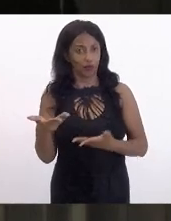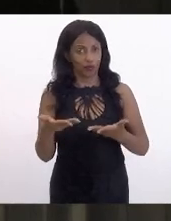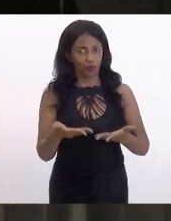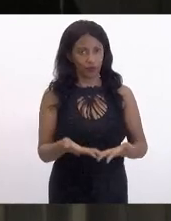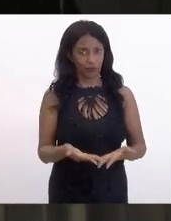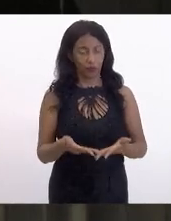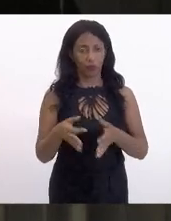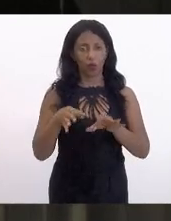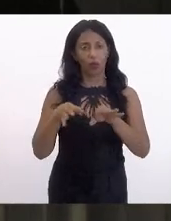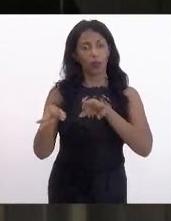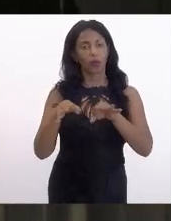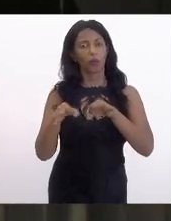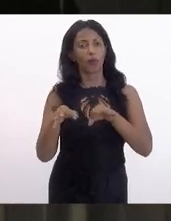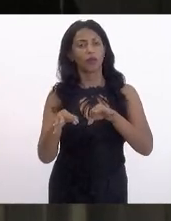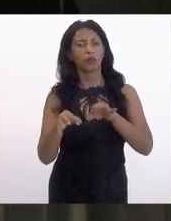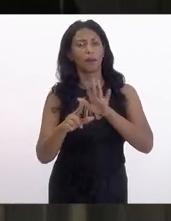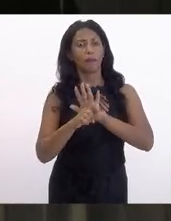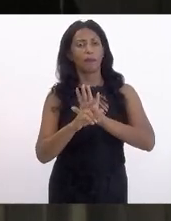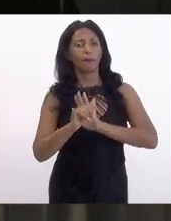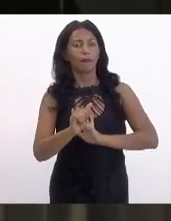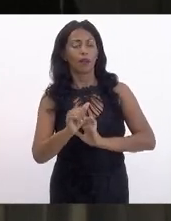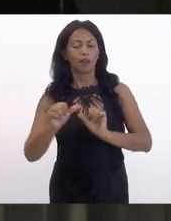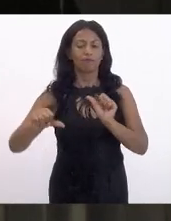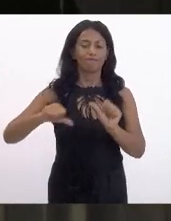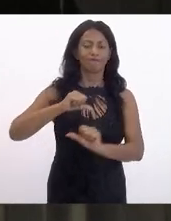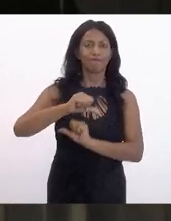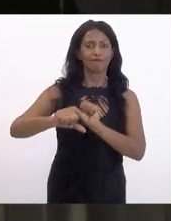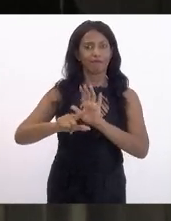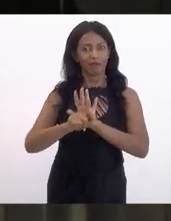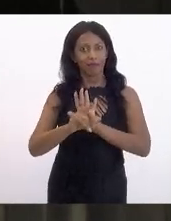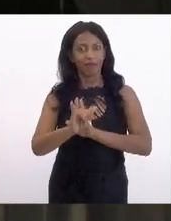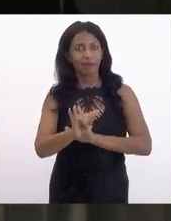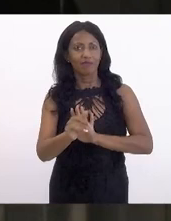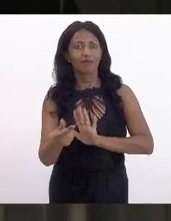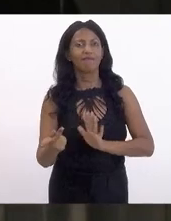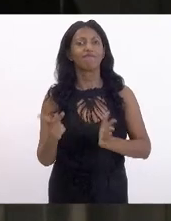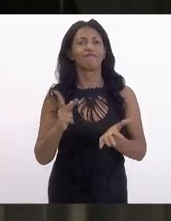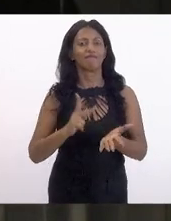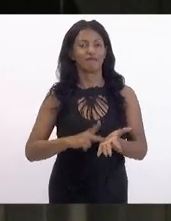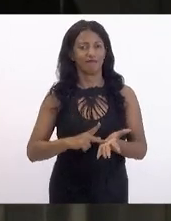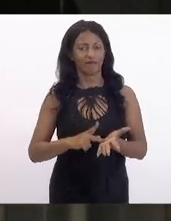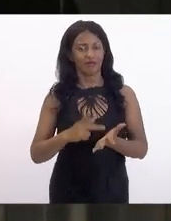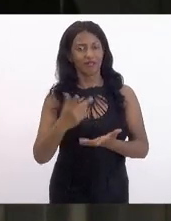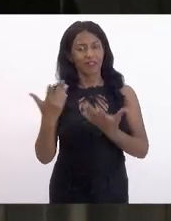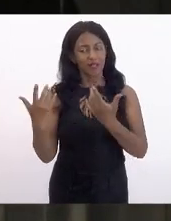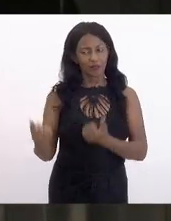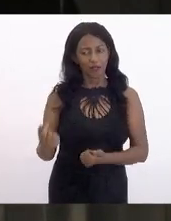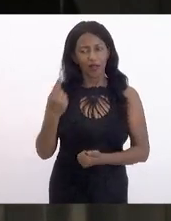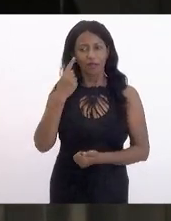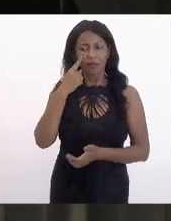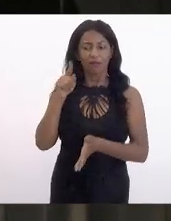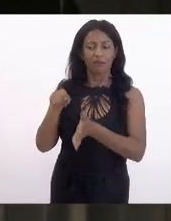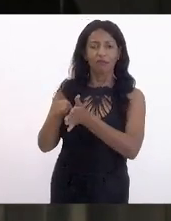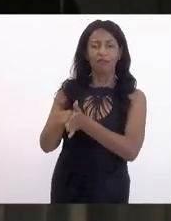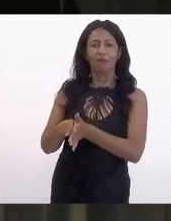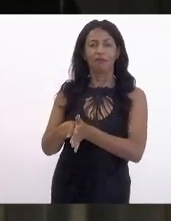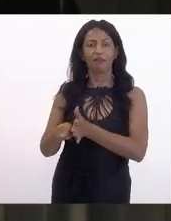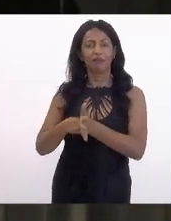o projeto de lei virou lei e vamos verificar agora